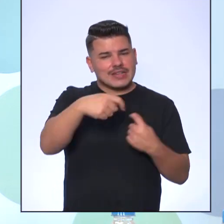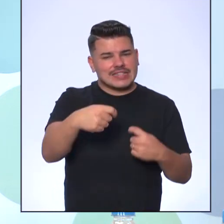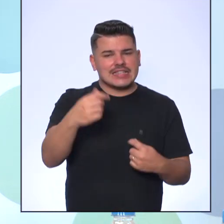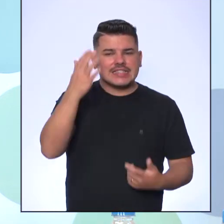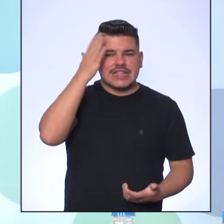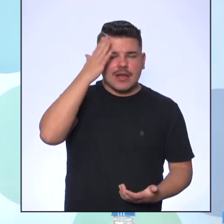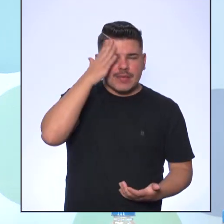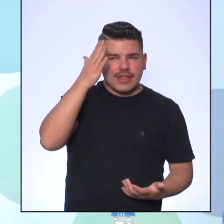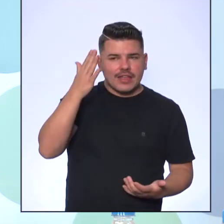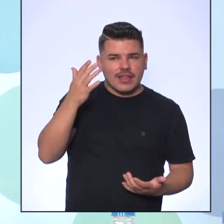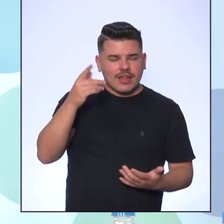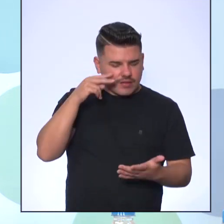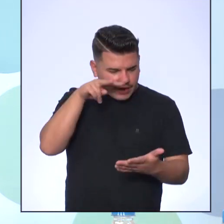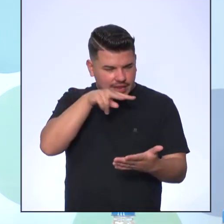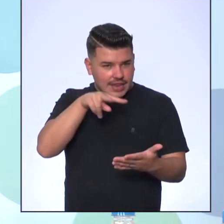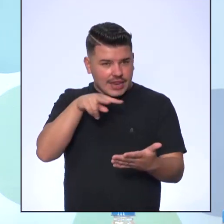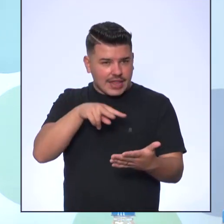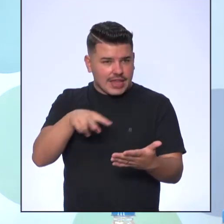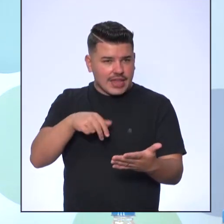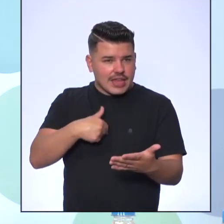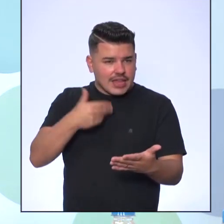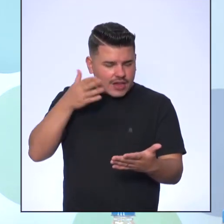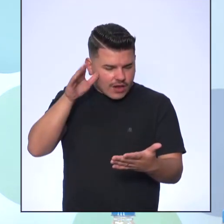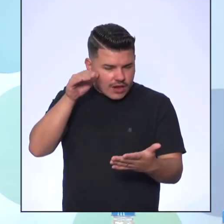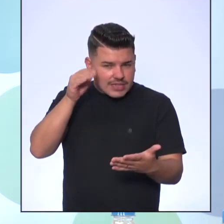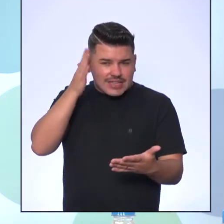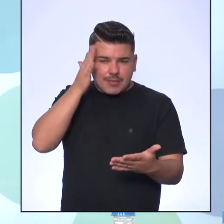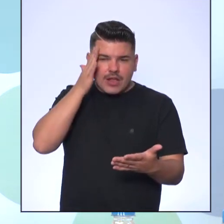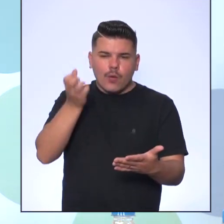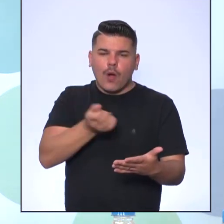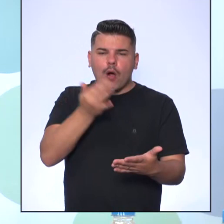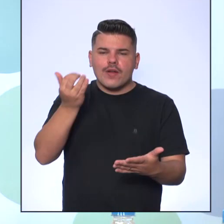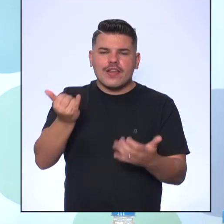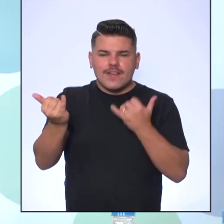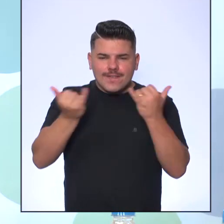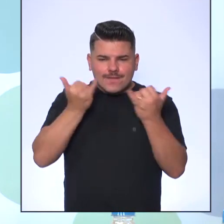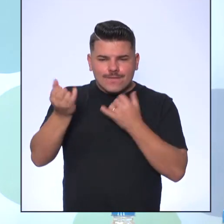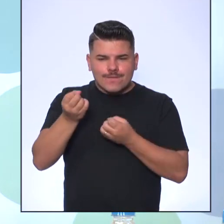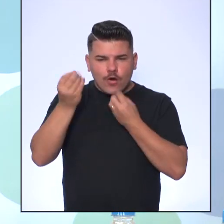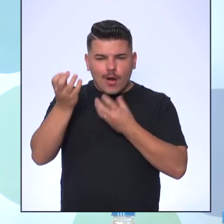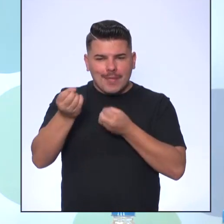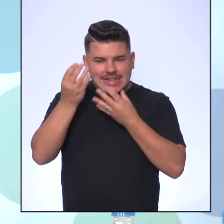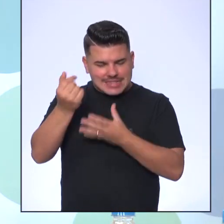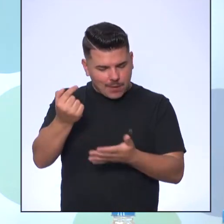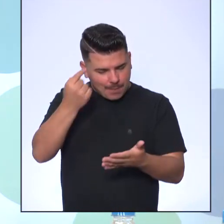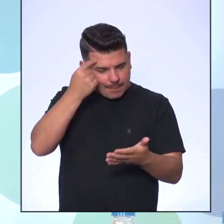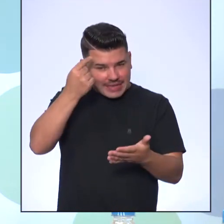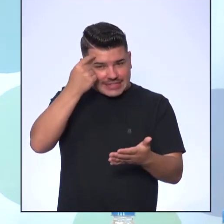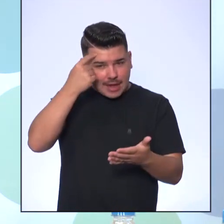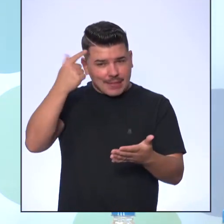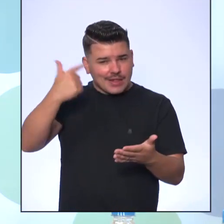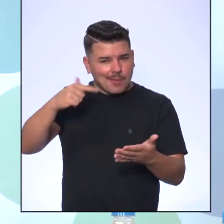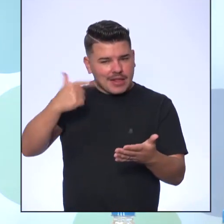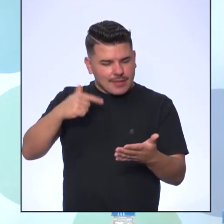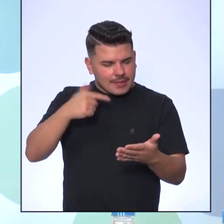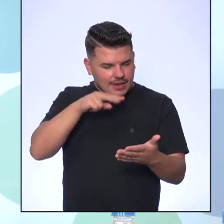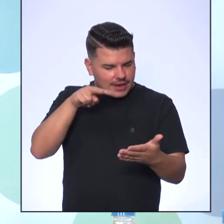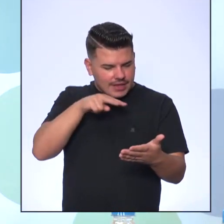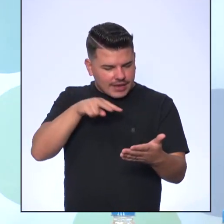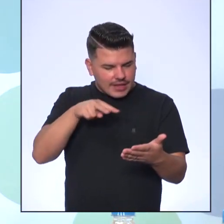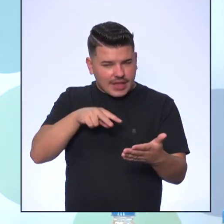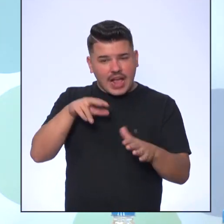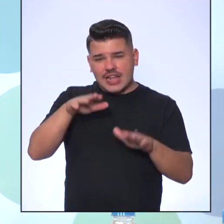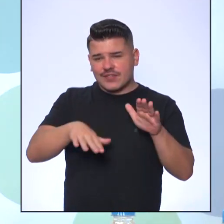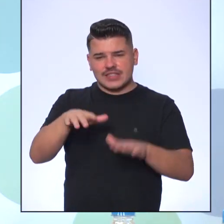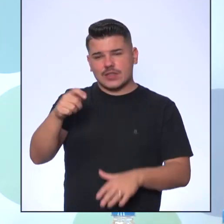né, retirar as informações e ir encadeando uma sequência de pensamentos, né? E na maioria das vezes você